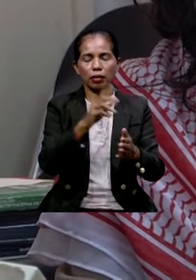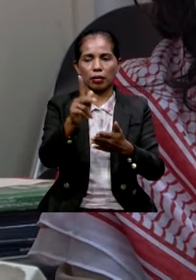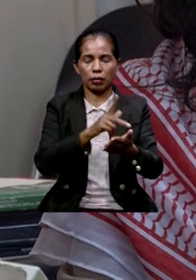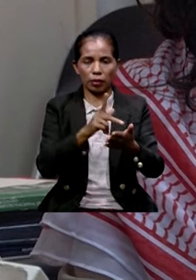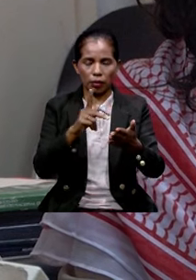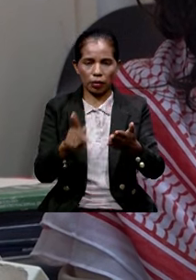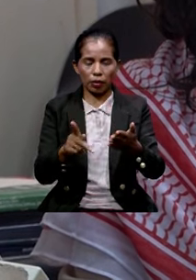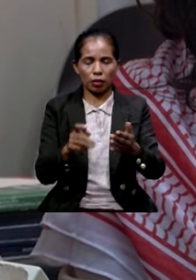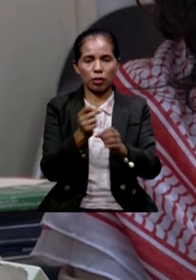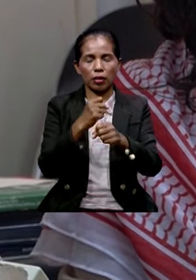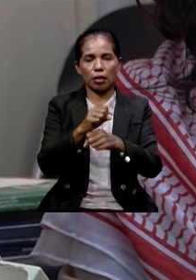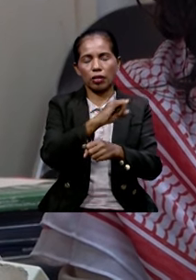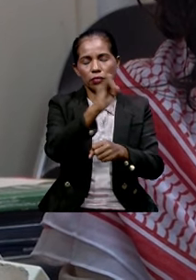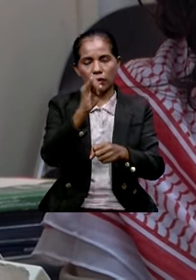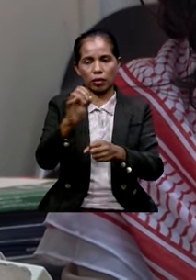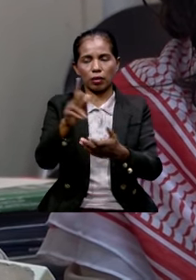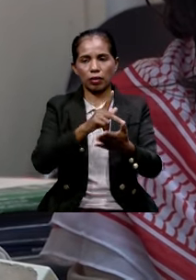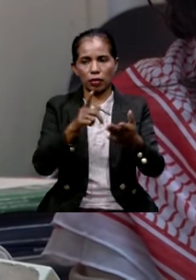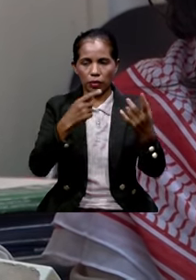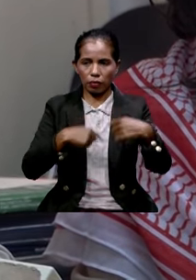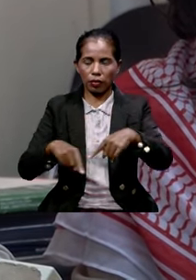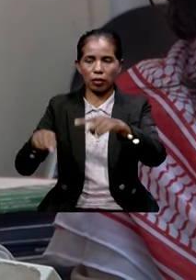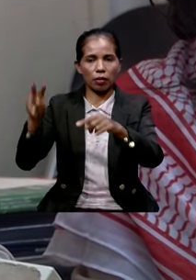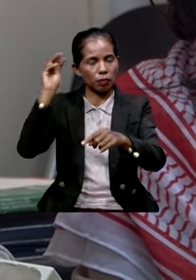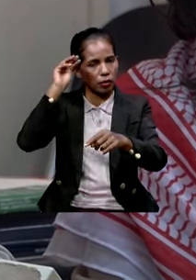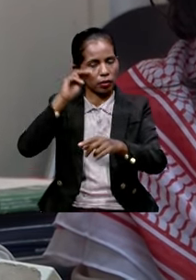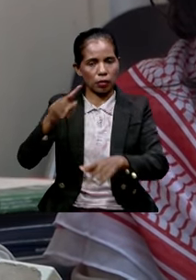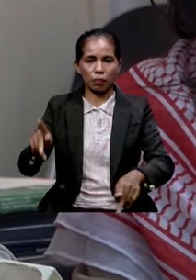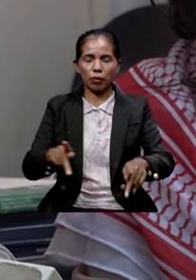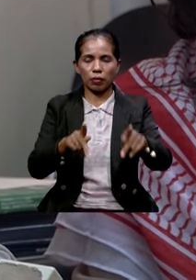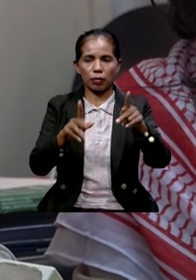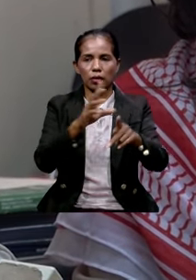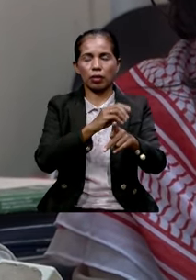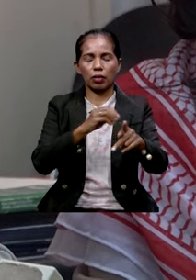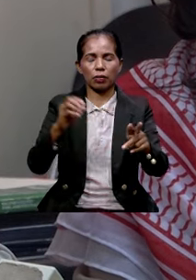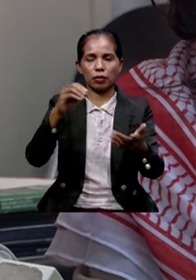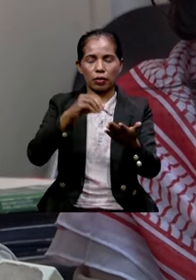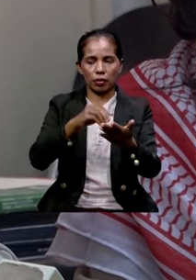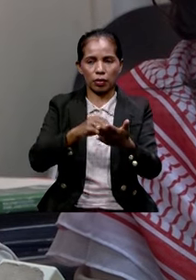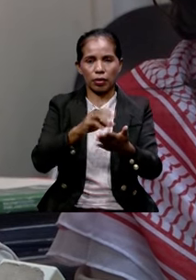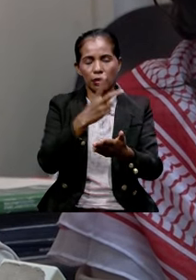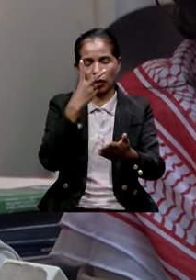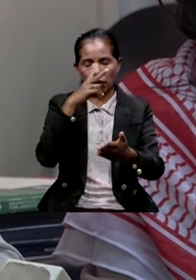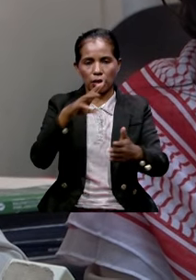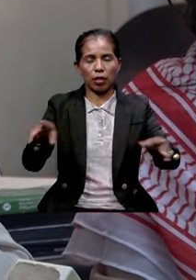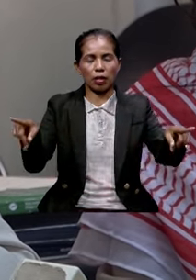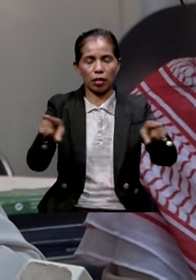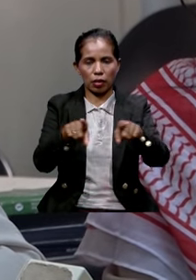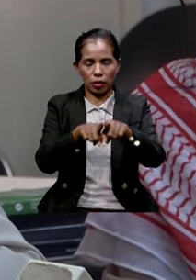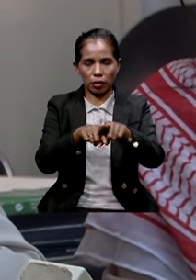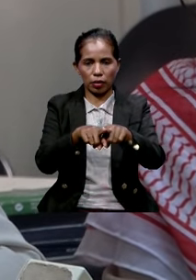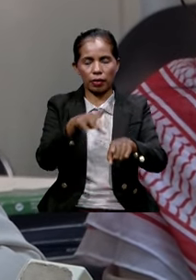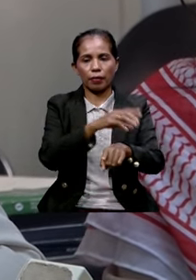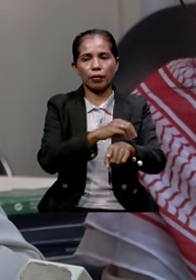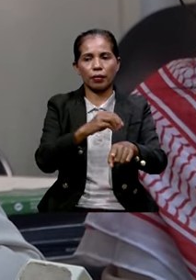no investigação criminal, pela faliba Ministério Público, vou garante neutralidade,